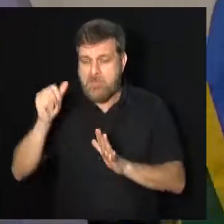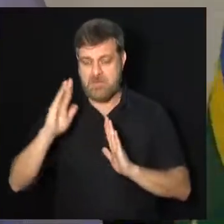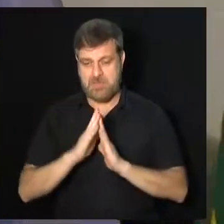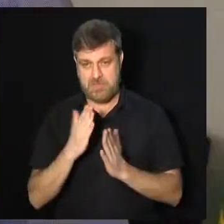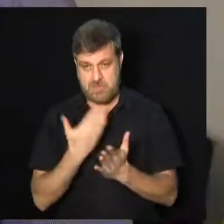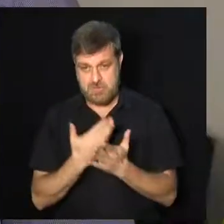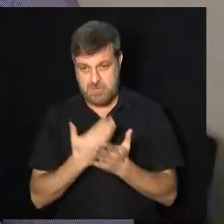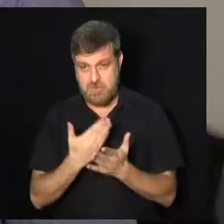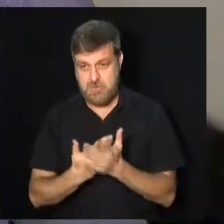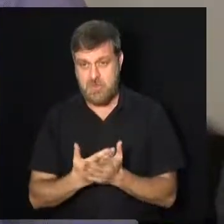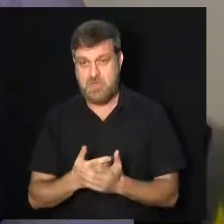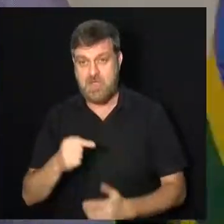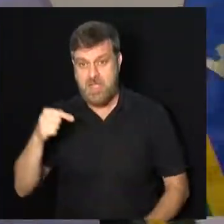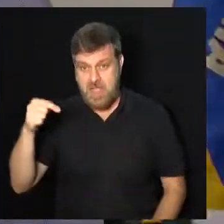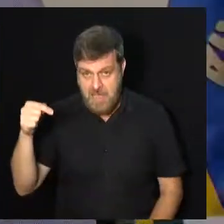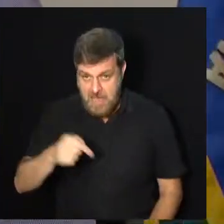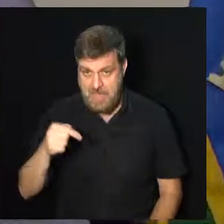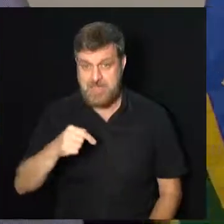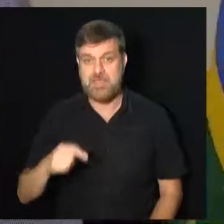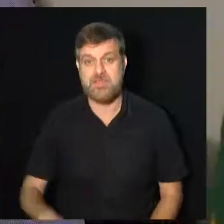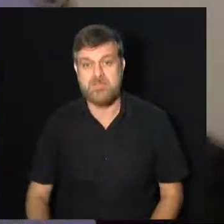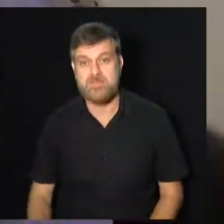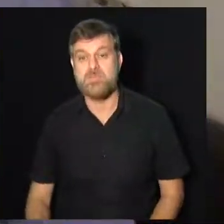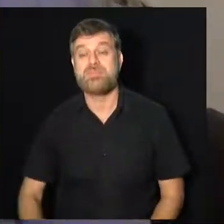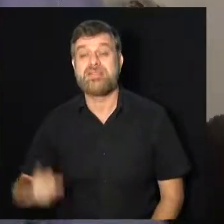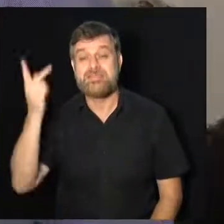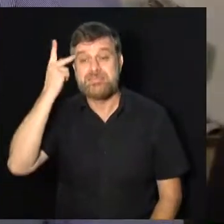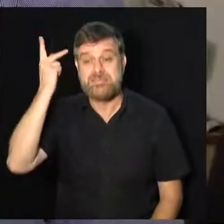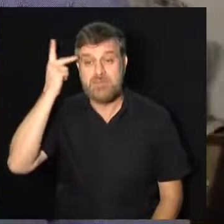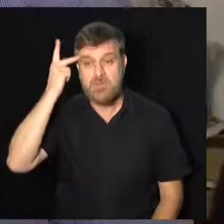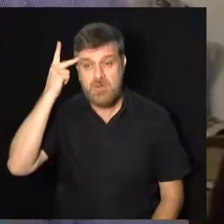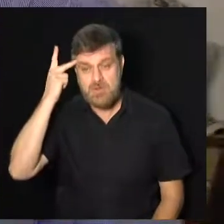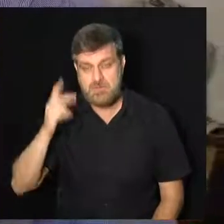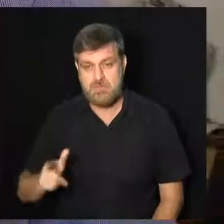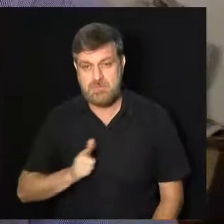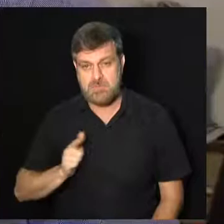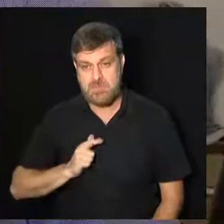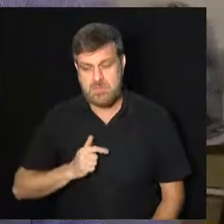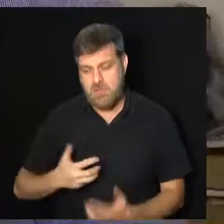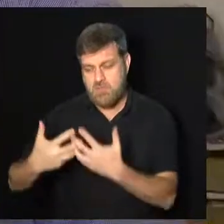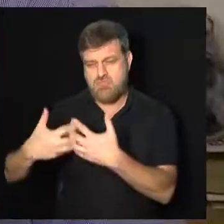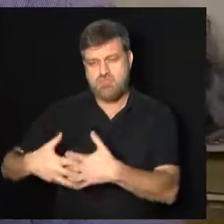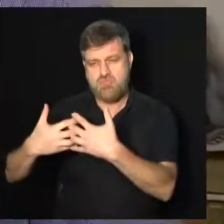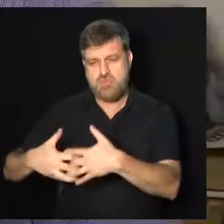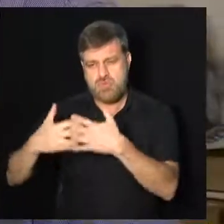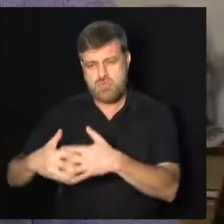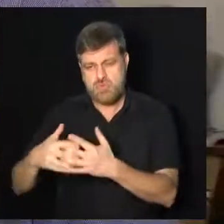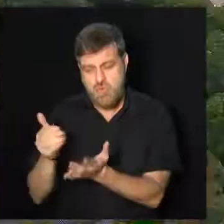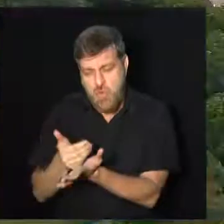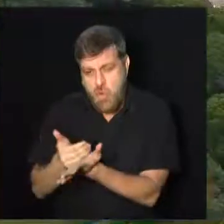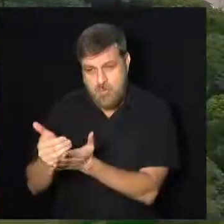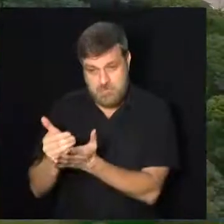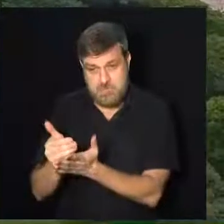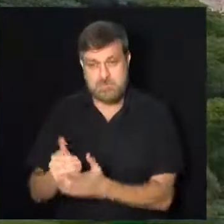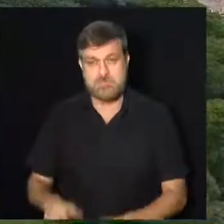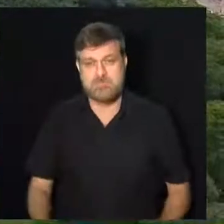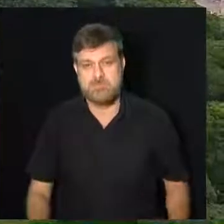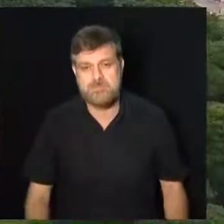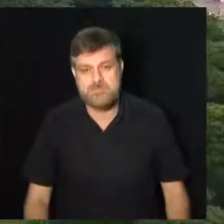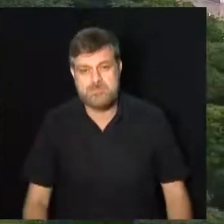depois desse episódio, foi a Escola Preparatória de Cadetes de São Paulo. Ela começou a funcionar em São Paulo, essa escola.